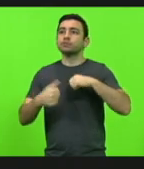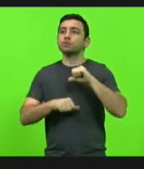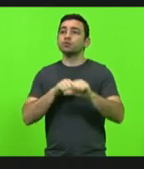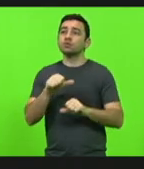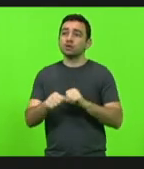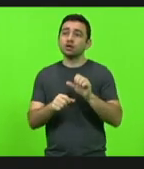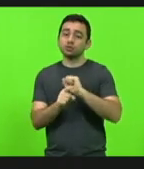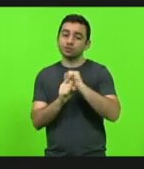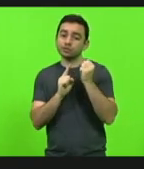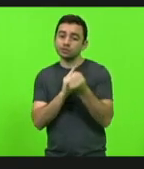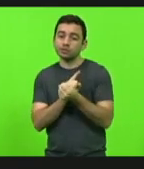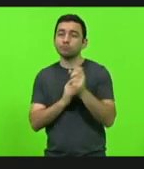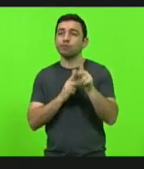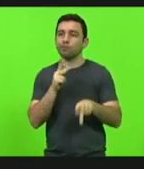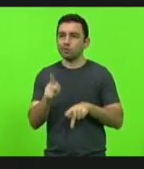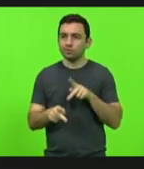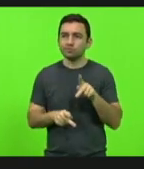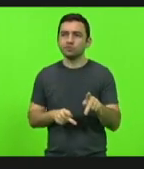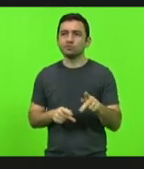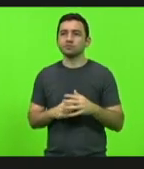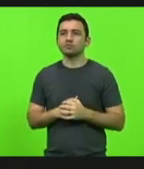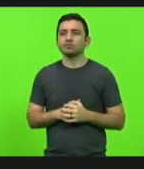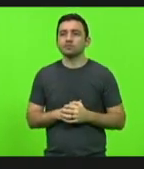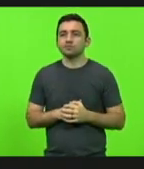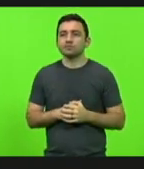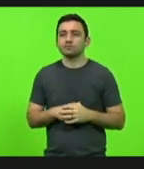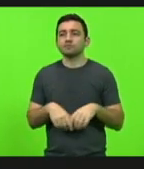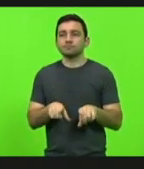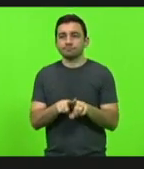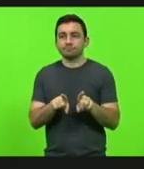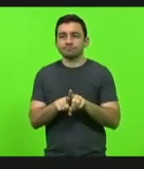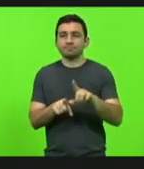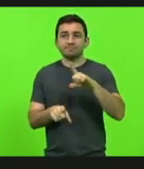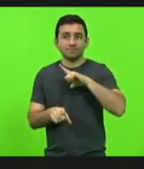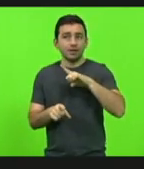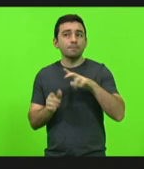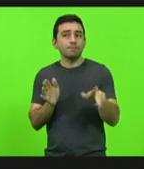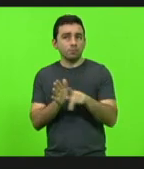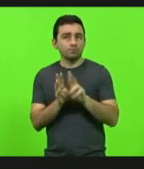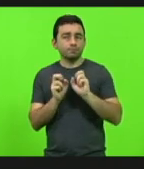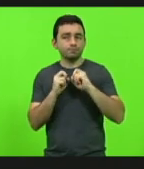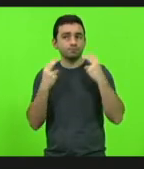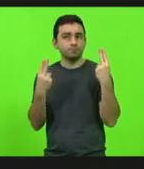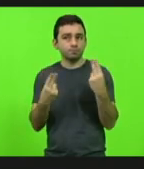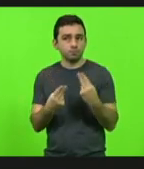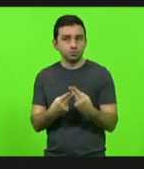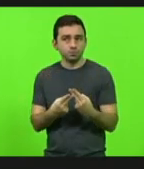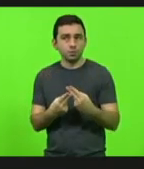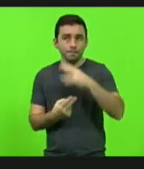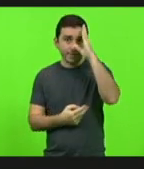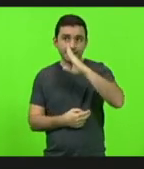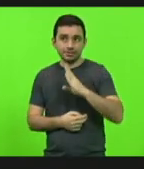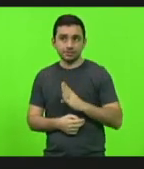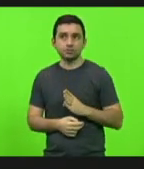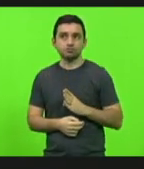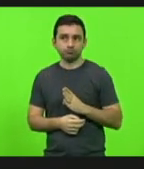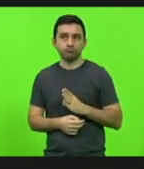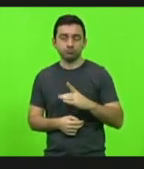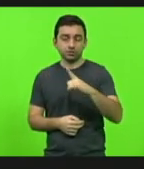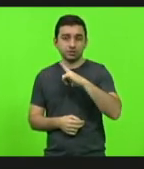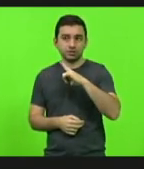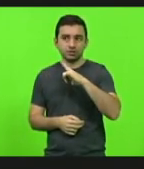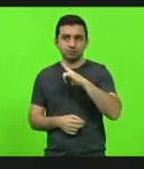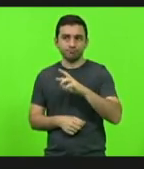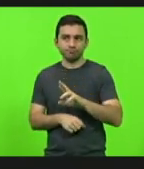sociedade na população né Nós temos também temos também convenção da ONU né da qual o Brasil é signatário né